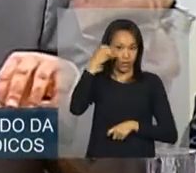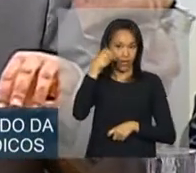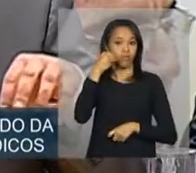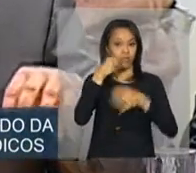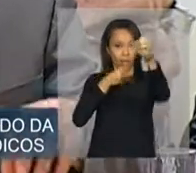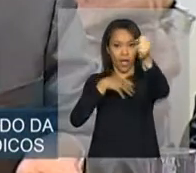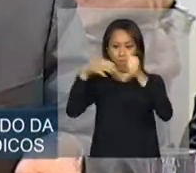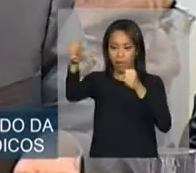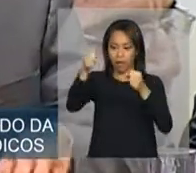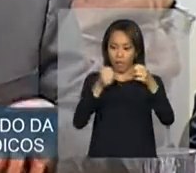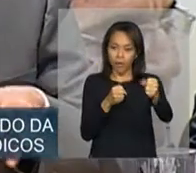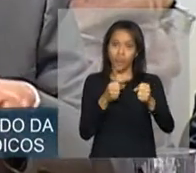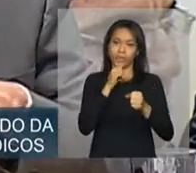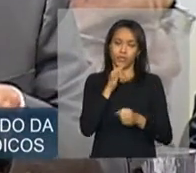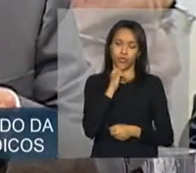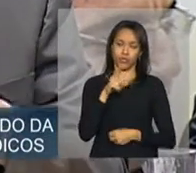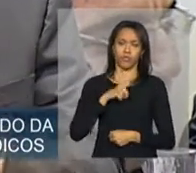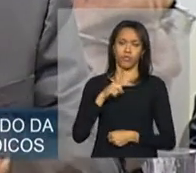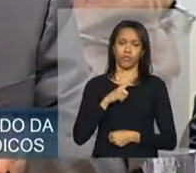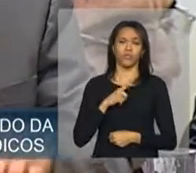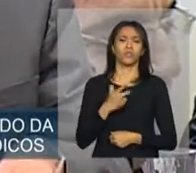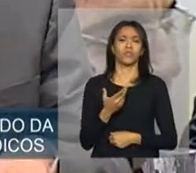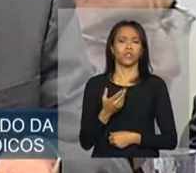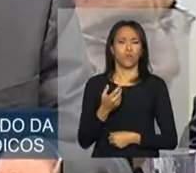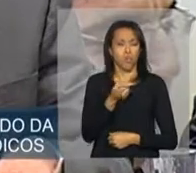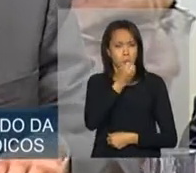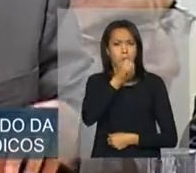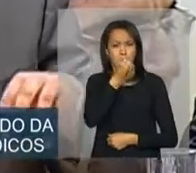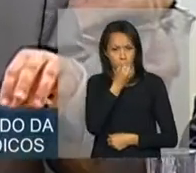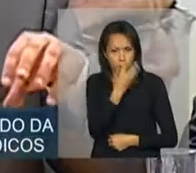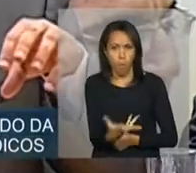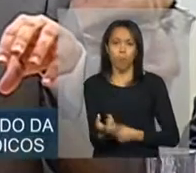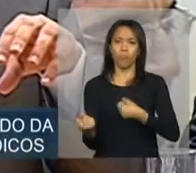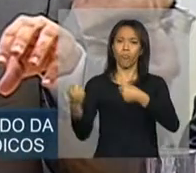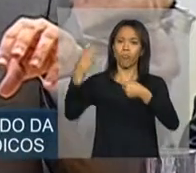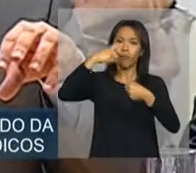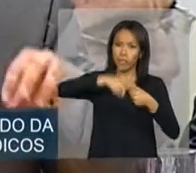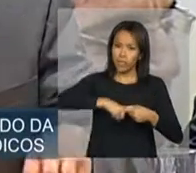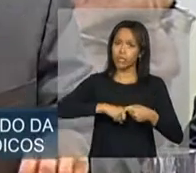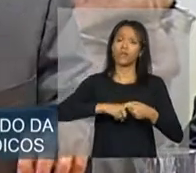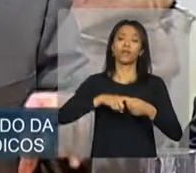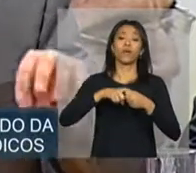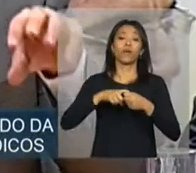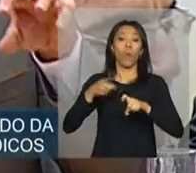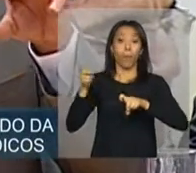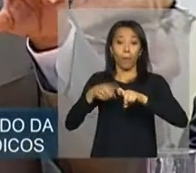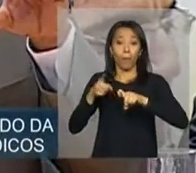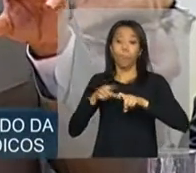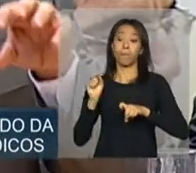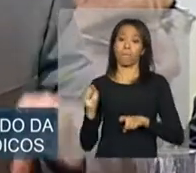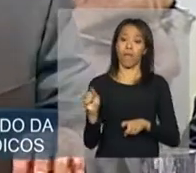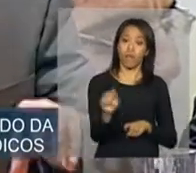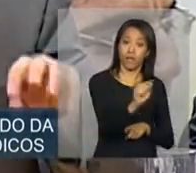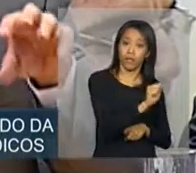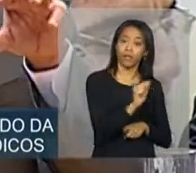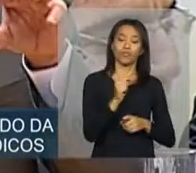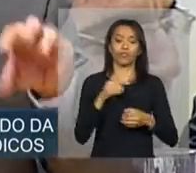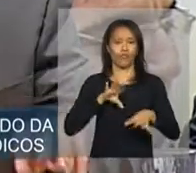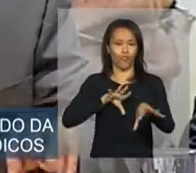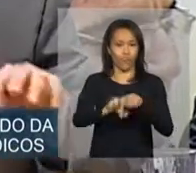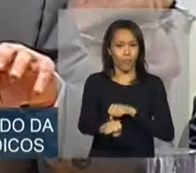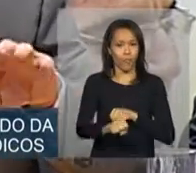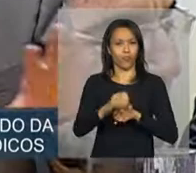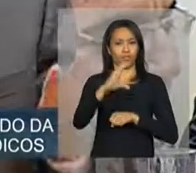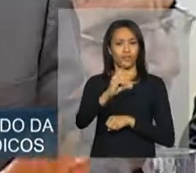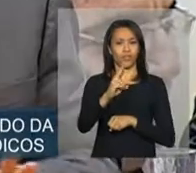em missões por exemplo nós tivemos uma forte parceria com médicos formados em Cuba